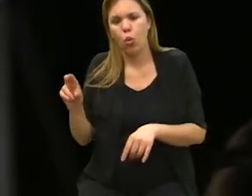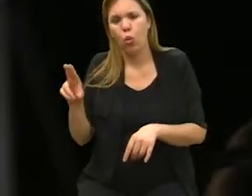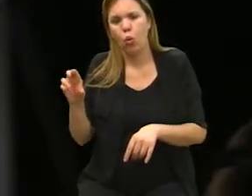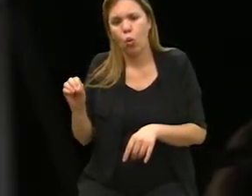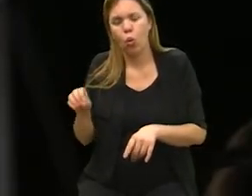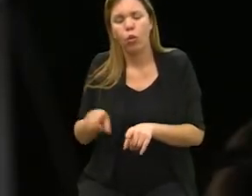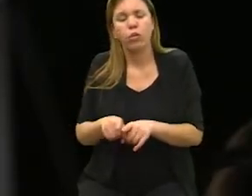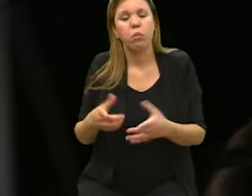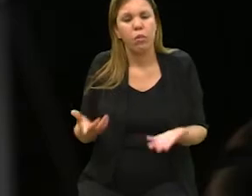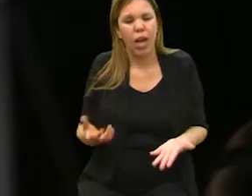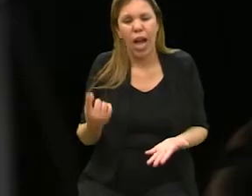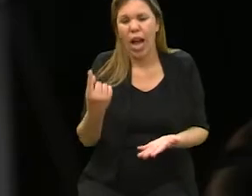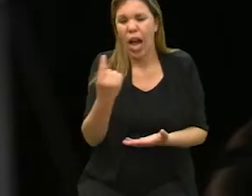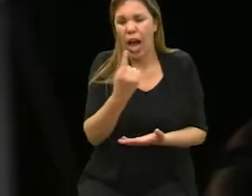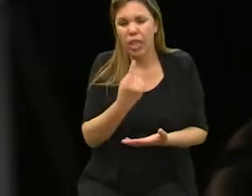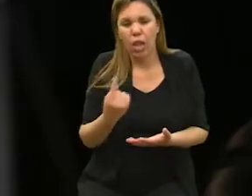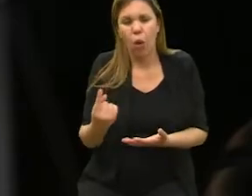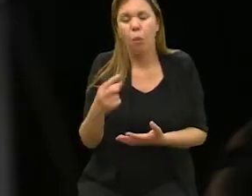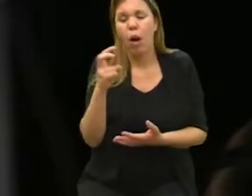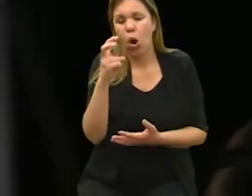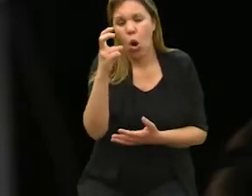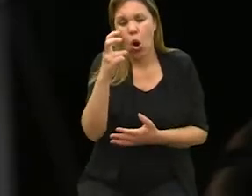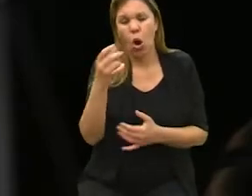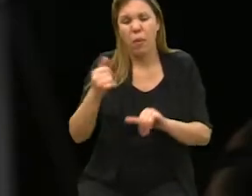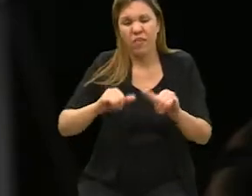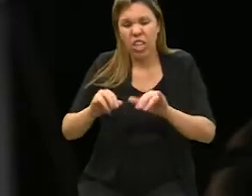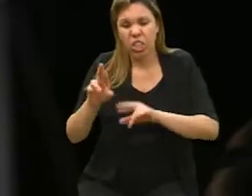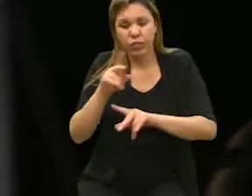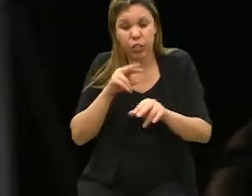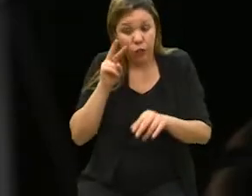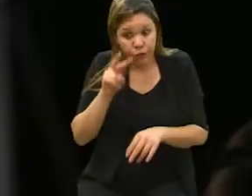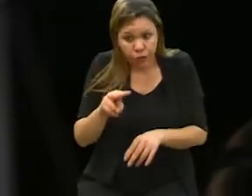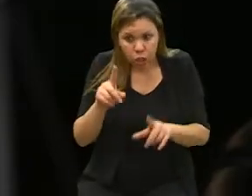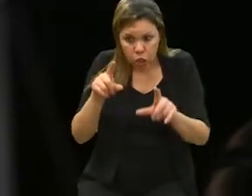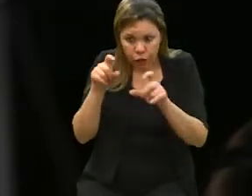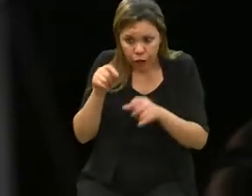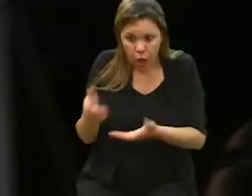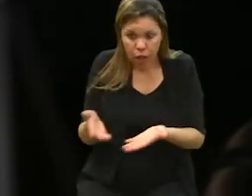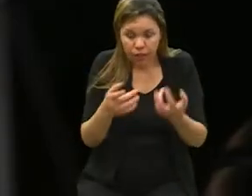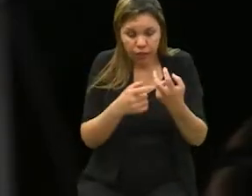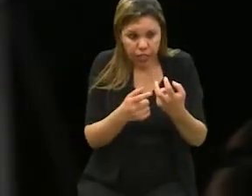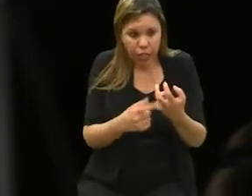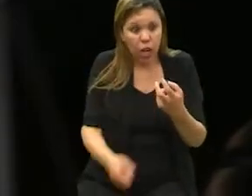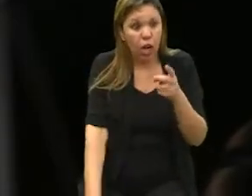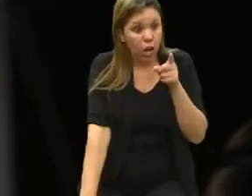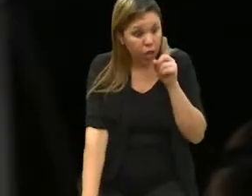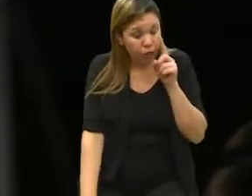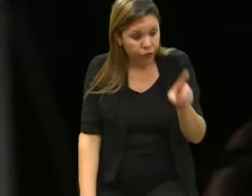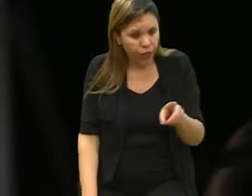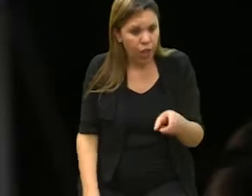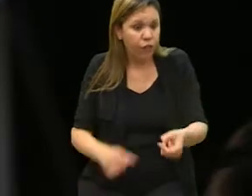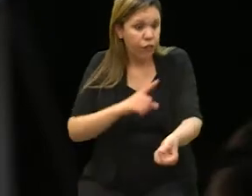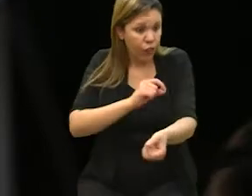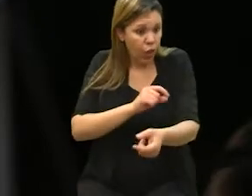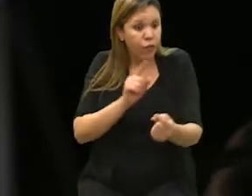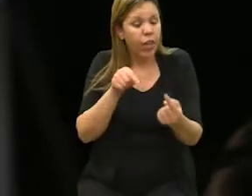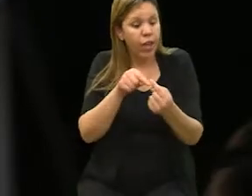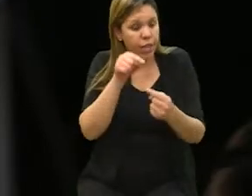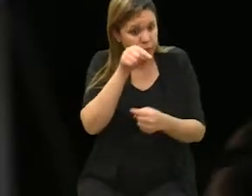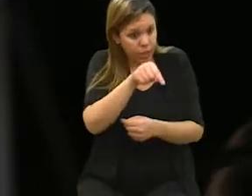surucucu, que são as laquéticas. Cada um é um veneno específico. Então, se eu puder ver a cobra, tirar uma foto e levar para o veterinário, ele vai entrar com soro